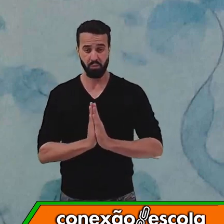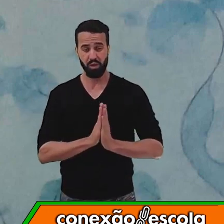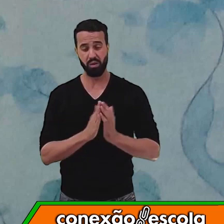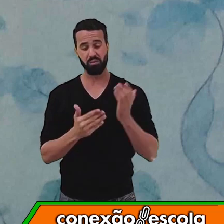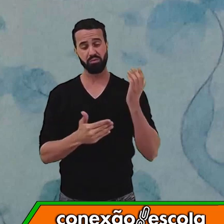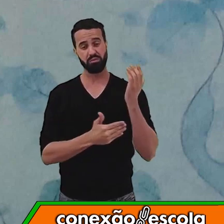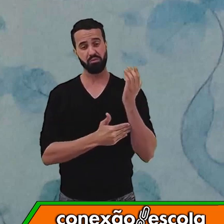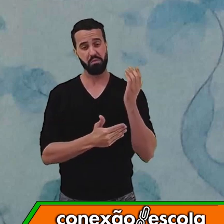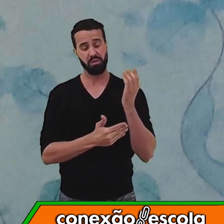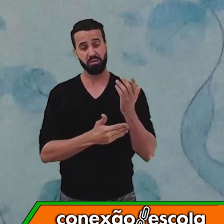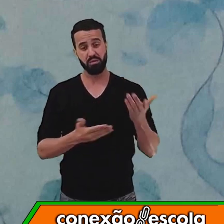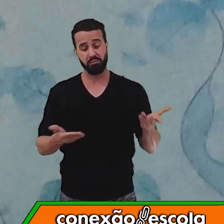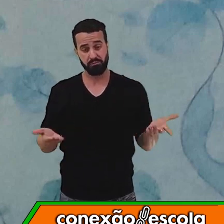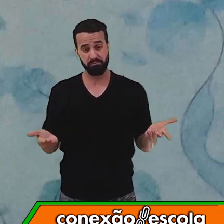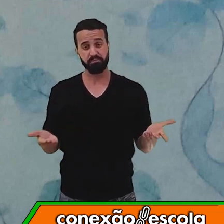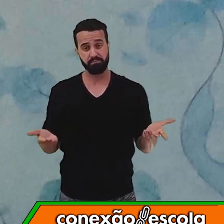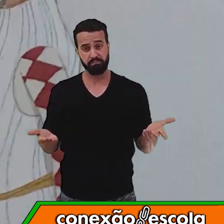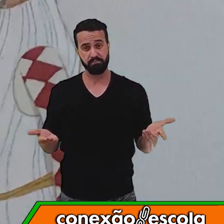boneco de madeira.